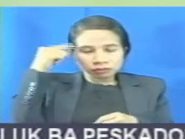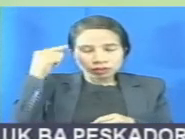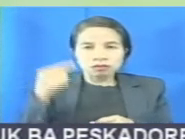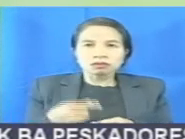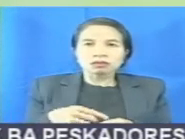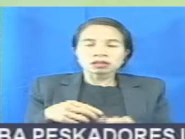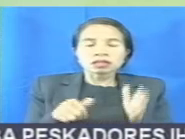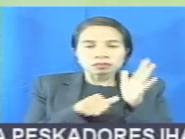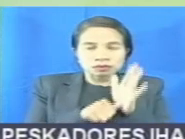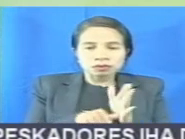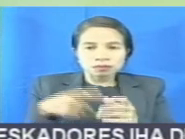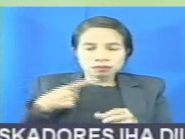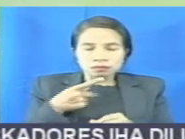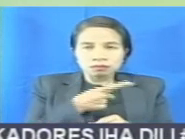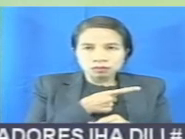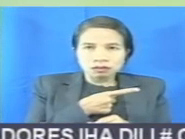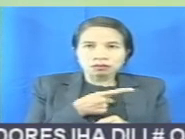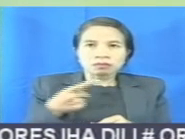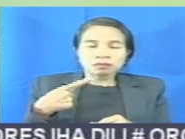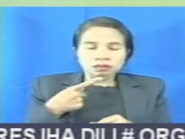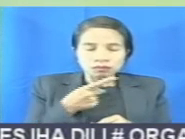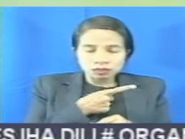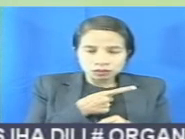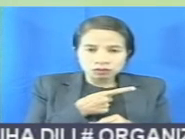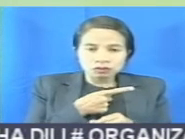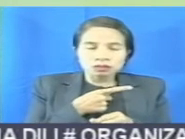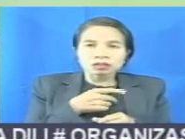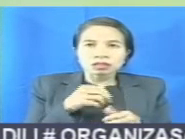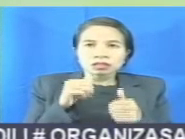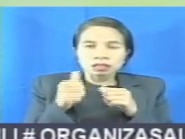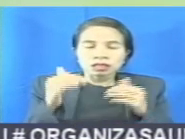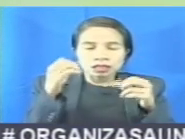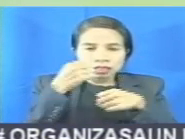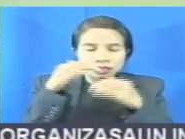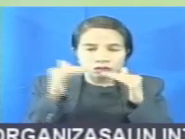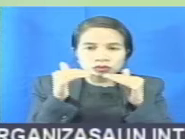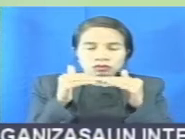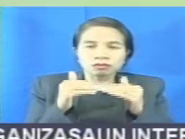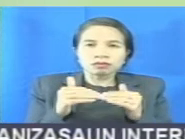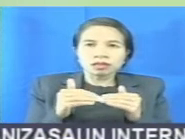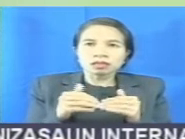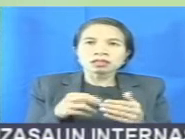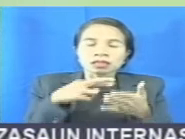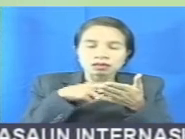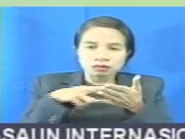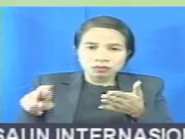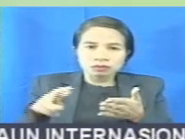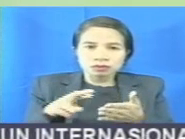que apresenta mais parlamento, portanto. Parlamento se fale, convoca a plenária para depois a aprovação